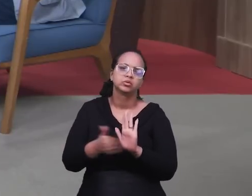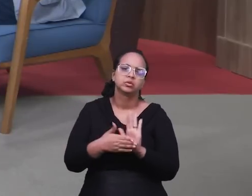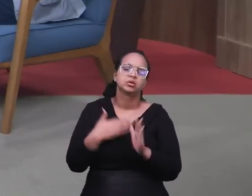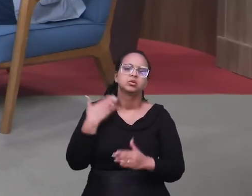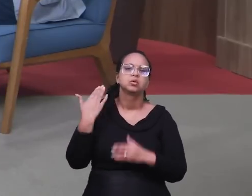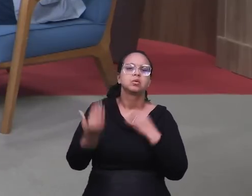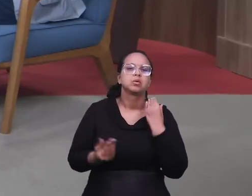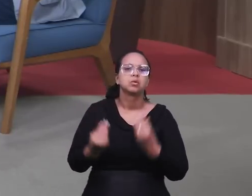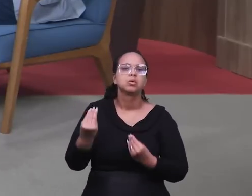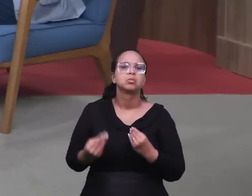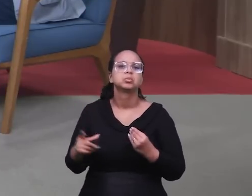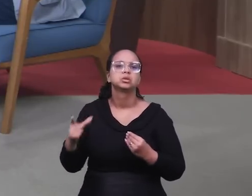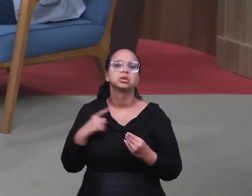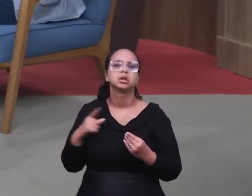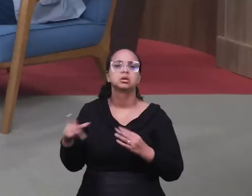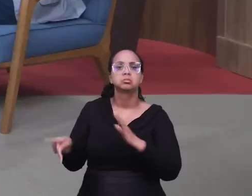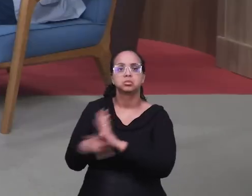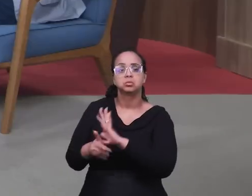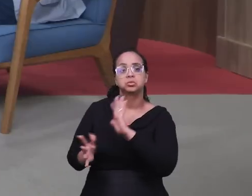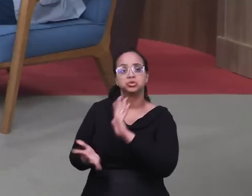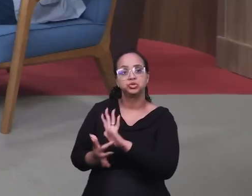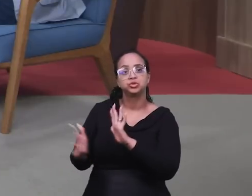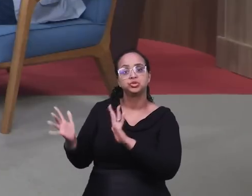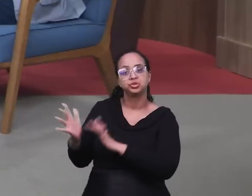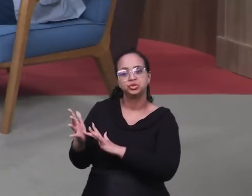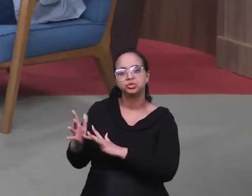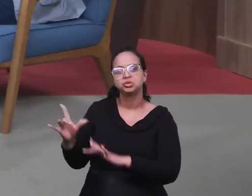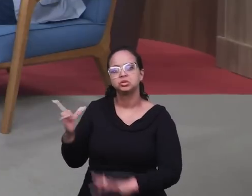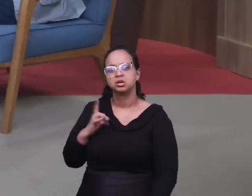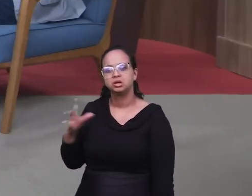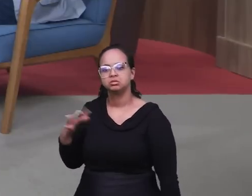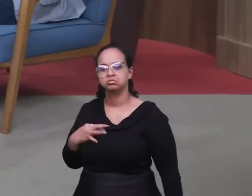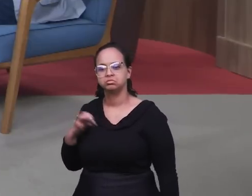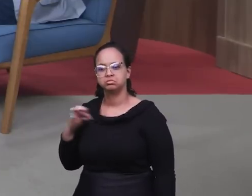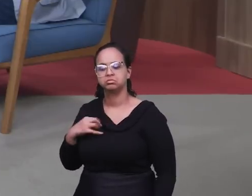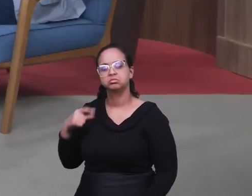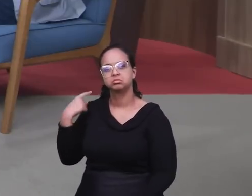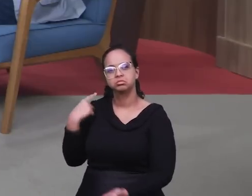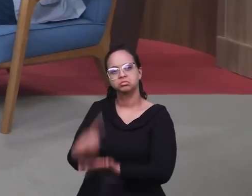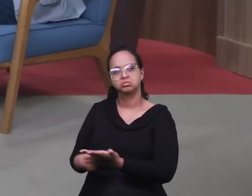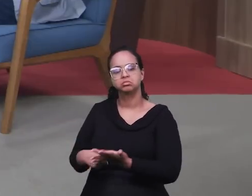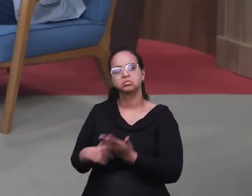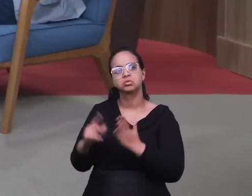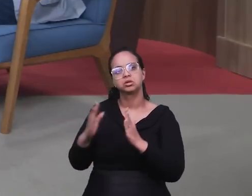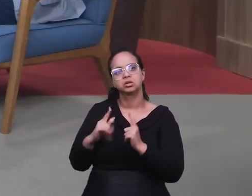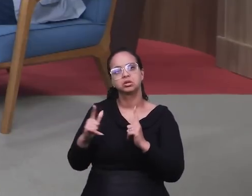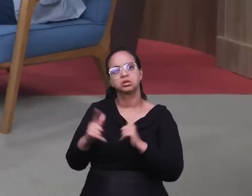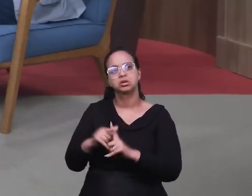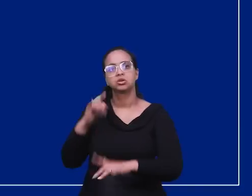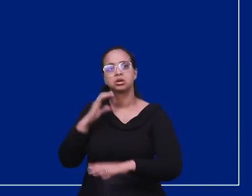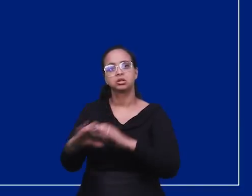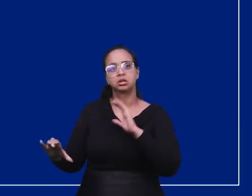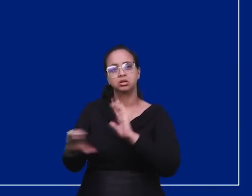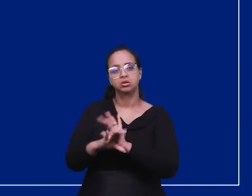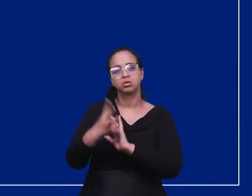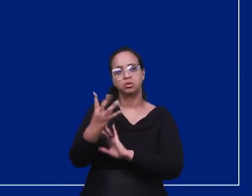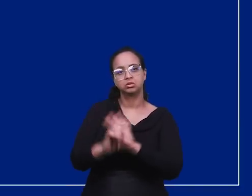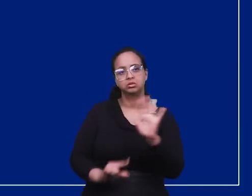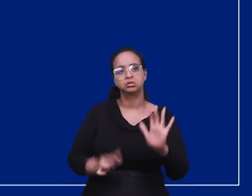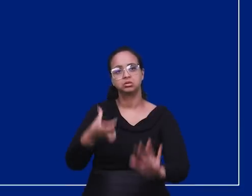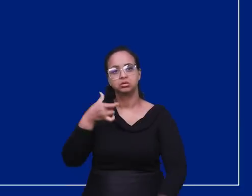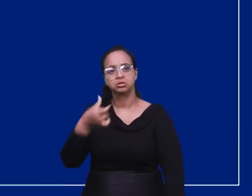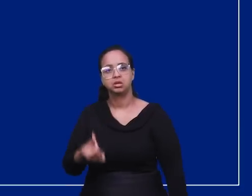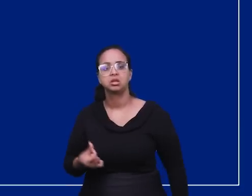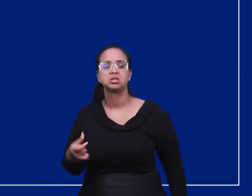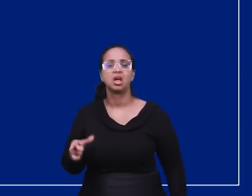profeticamente, esse gesto de Jesus de assumir o compromisso com a igreja. Cantares 4:6 diz